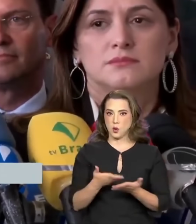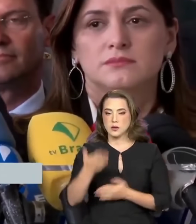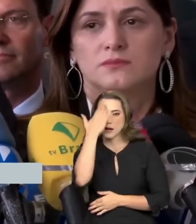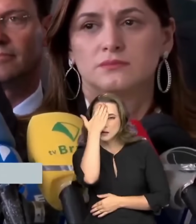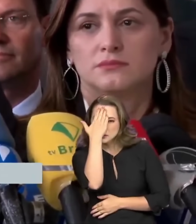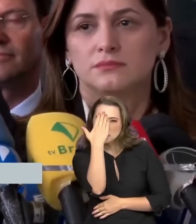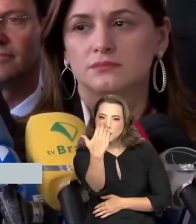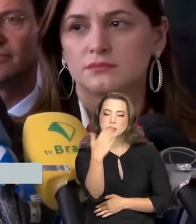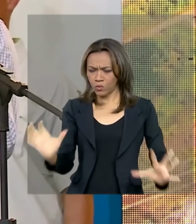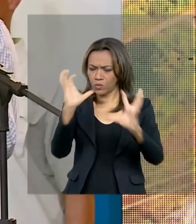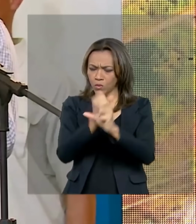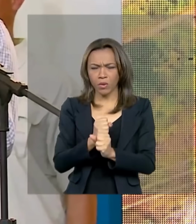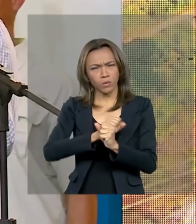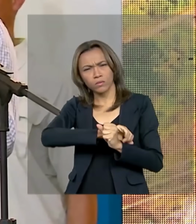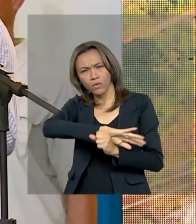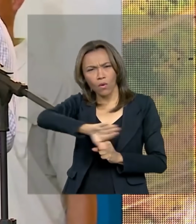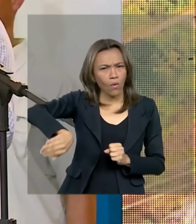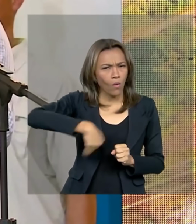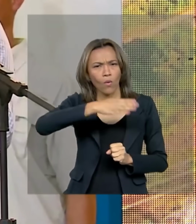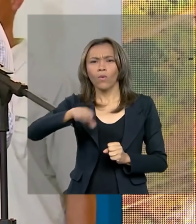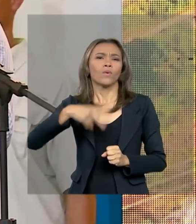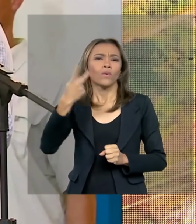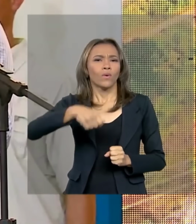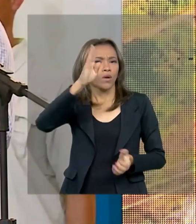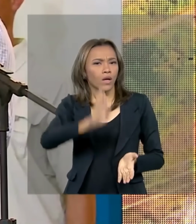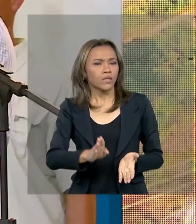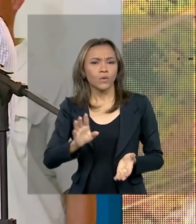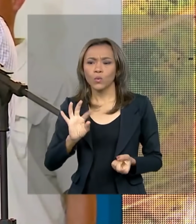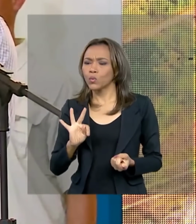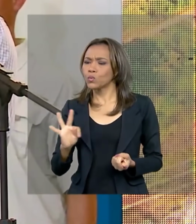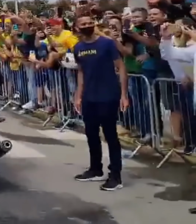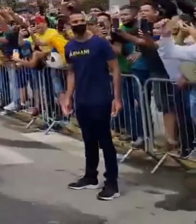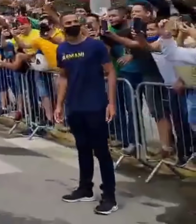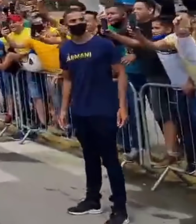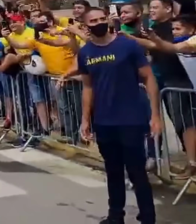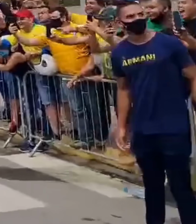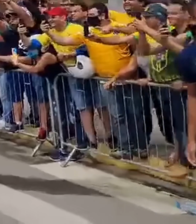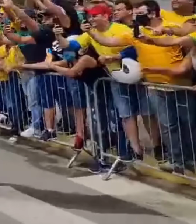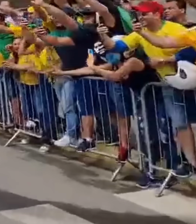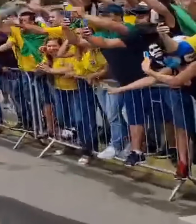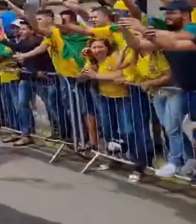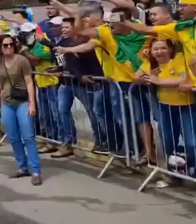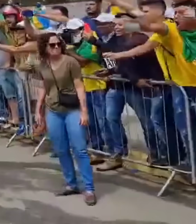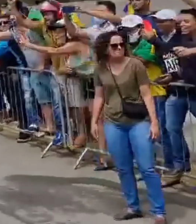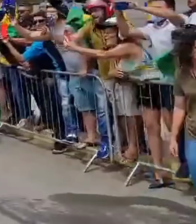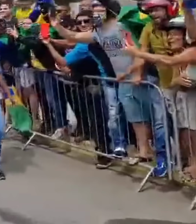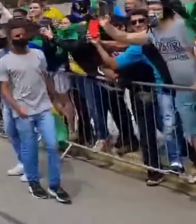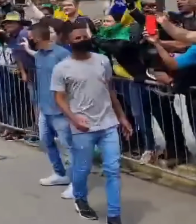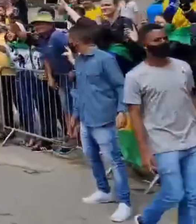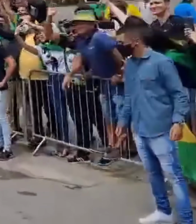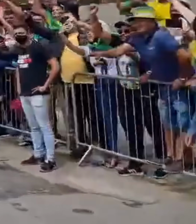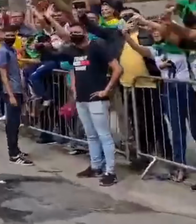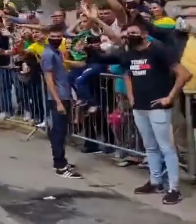e uma situação dessa ser revertida né porque você tem a própria população o próprio povo ainda levantando